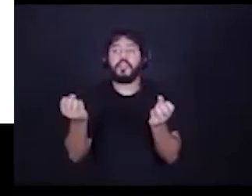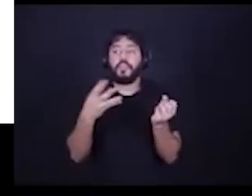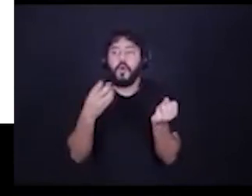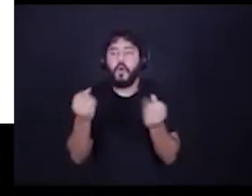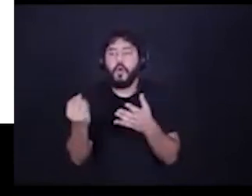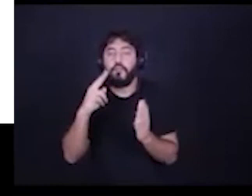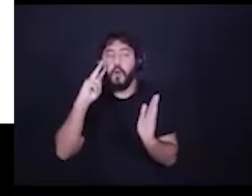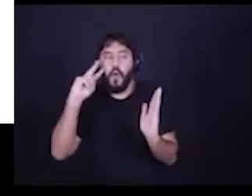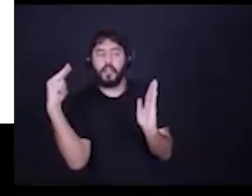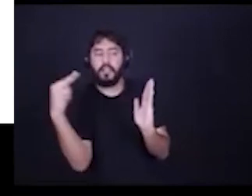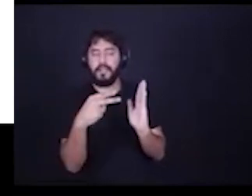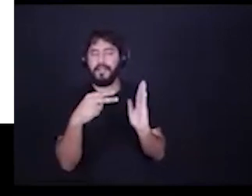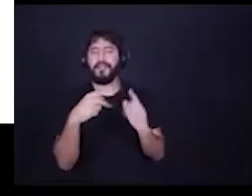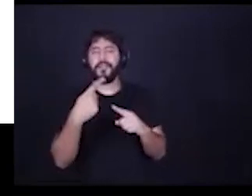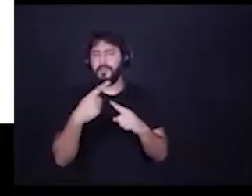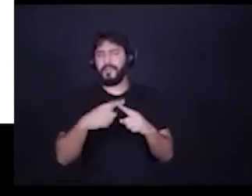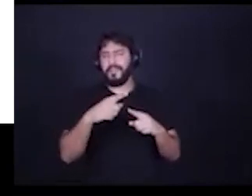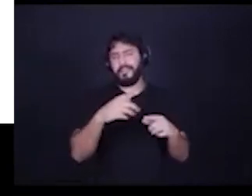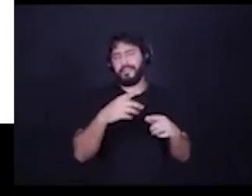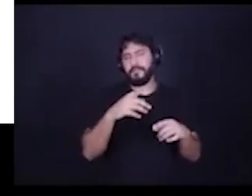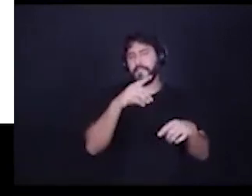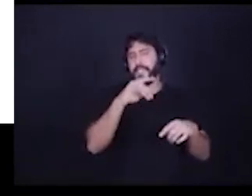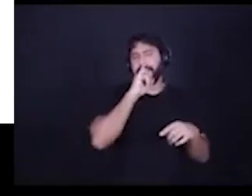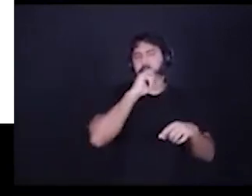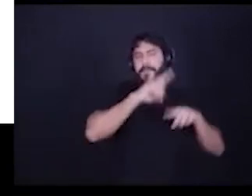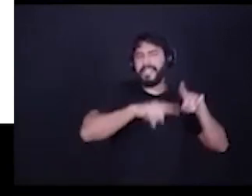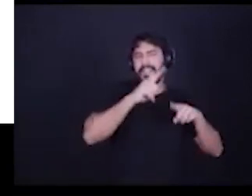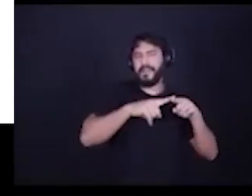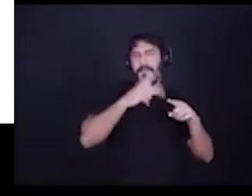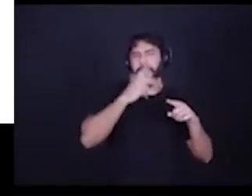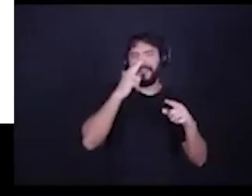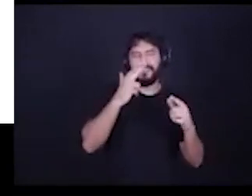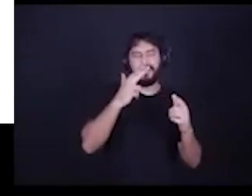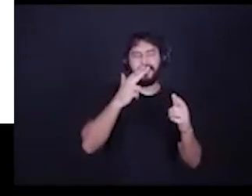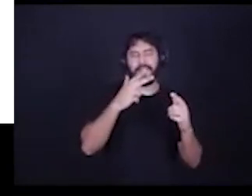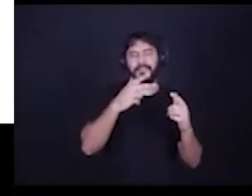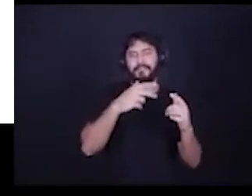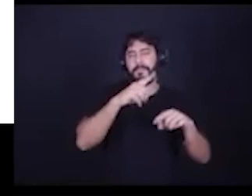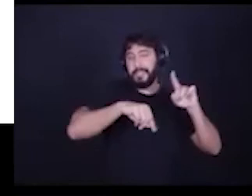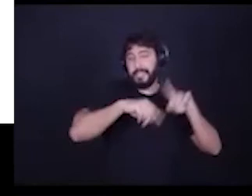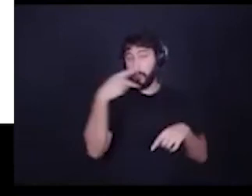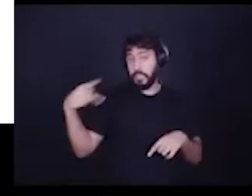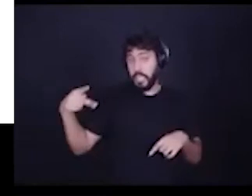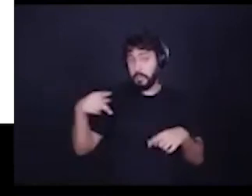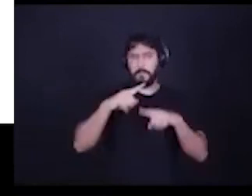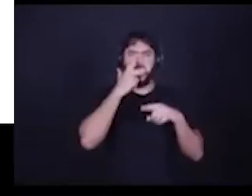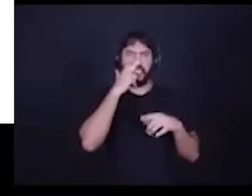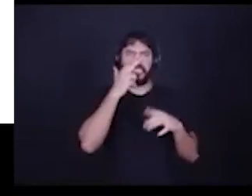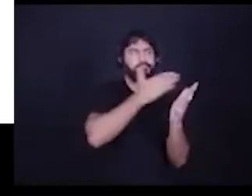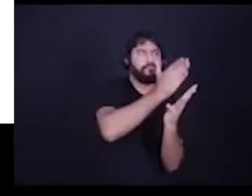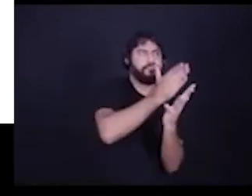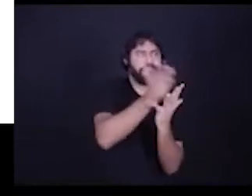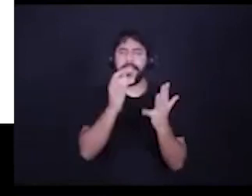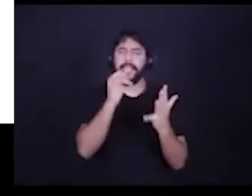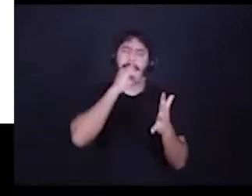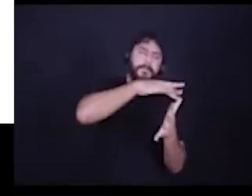dele sempre era vista muito fragmentada. Ou era uma exposição de performance, ou era uma exposição das pinturas, ou era uma exposição de um projeto,